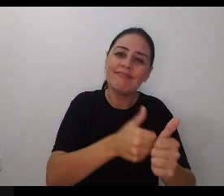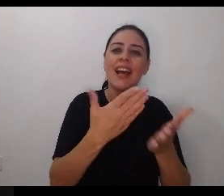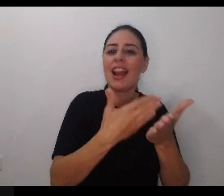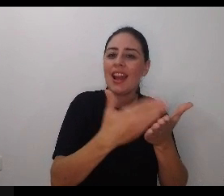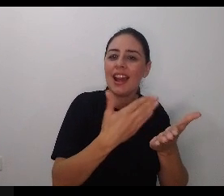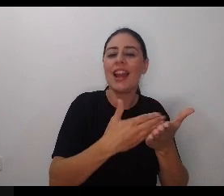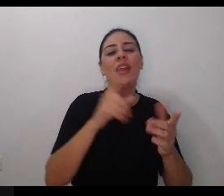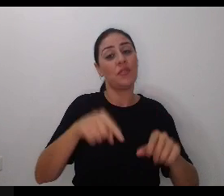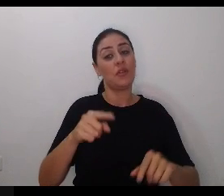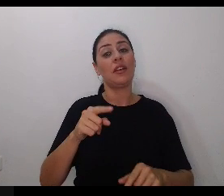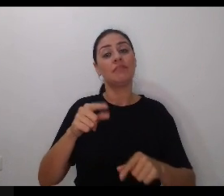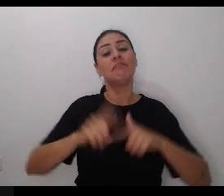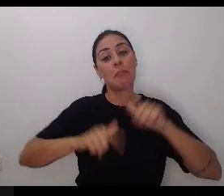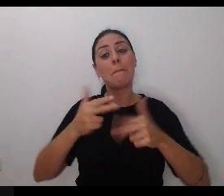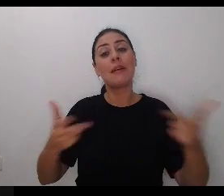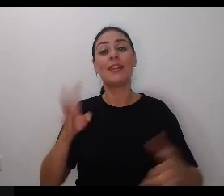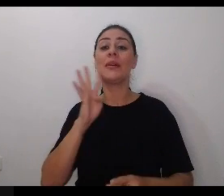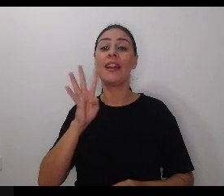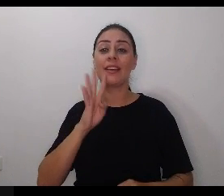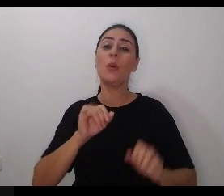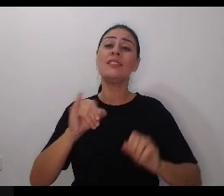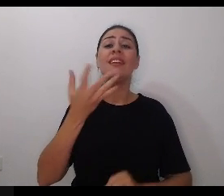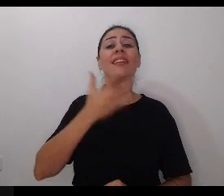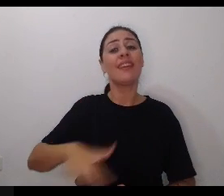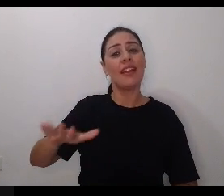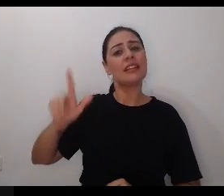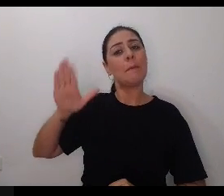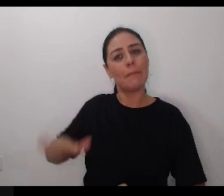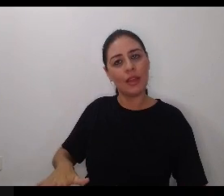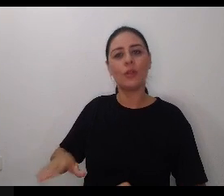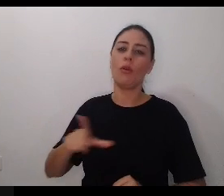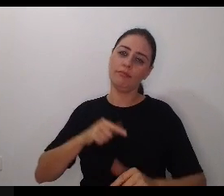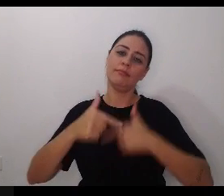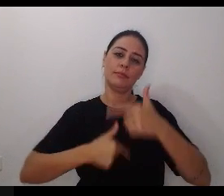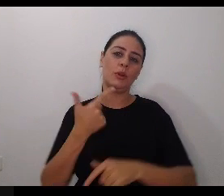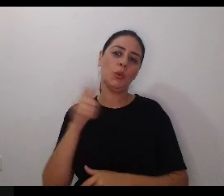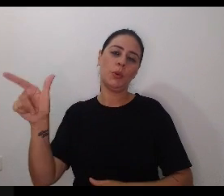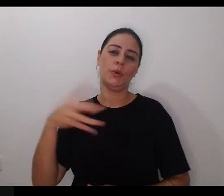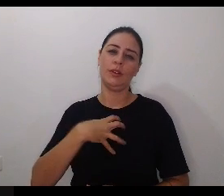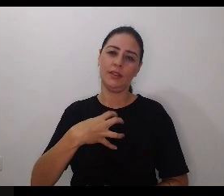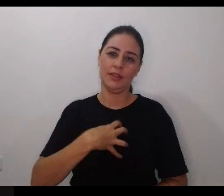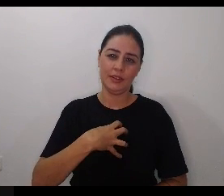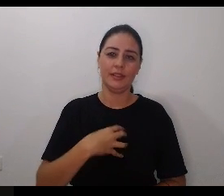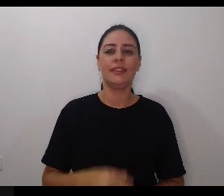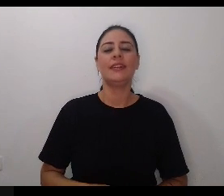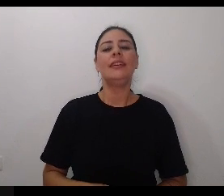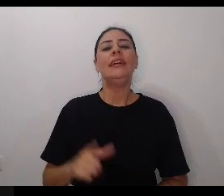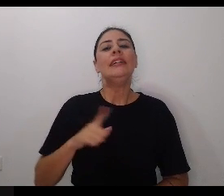né? Que já está acompanhando alguns livrinhos, é um recurso legal de trabalhar. Se é uma criança mais novinha, a gente vai trabalhar de outra forma, né?